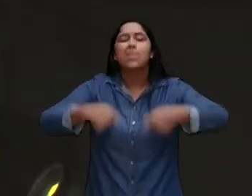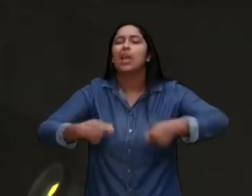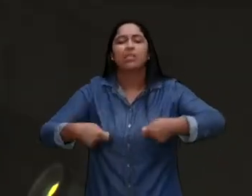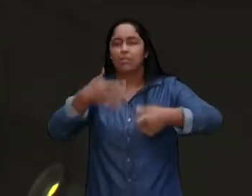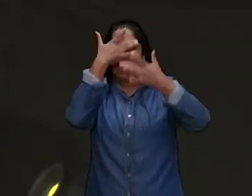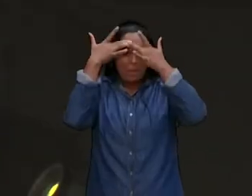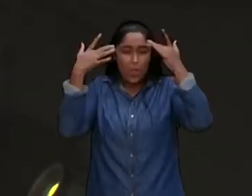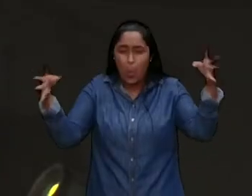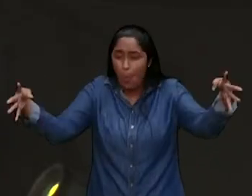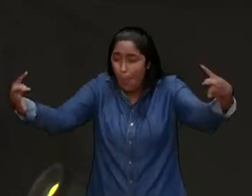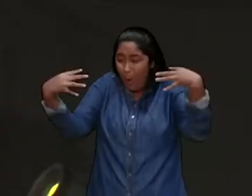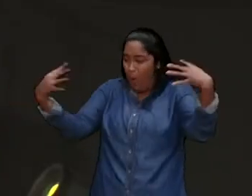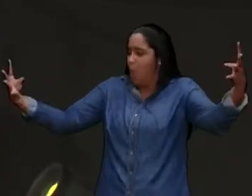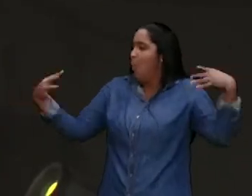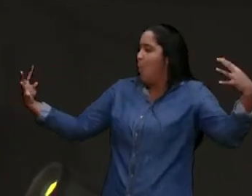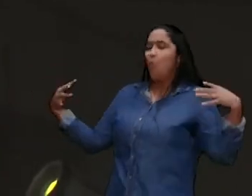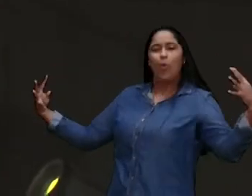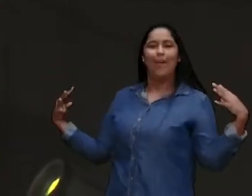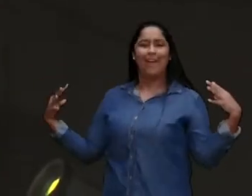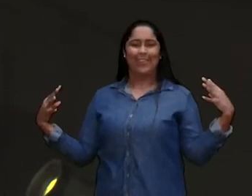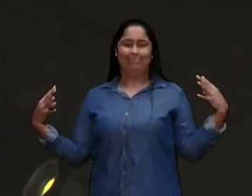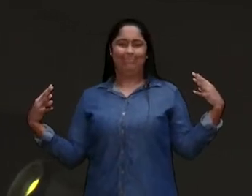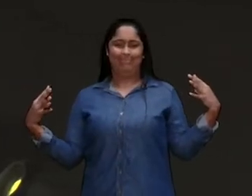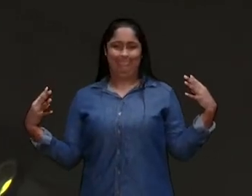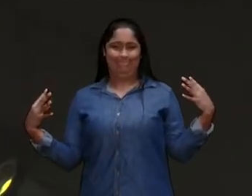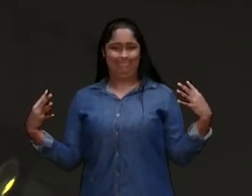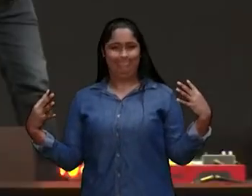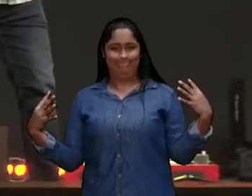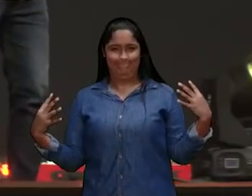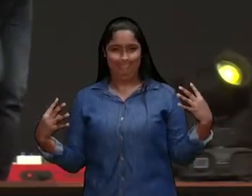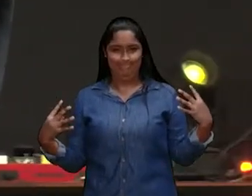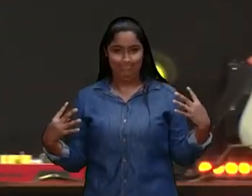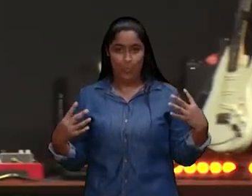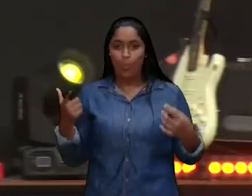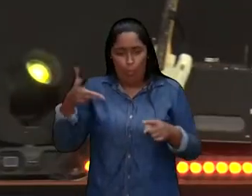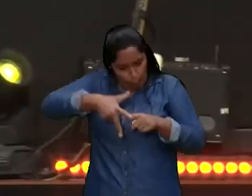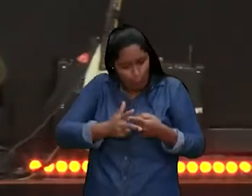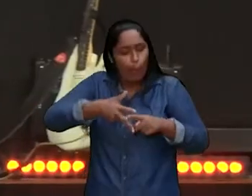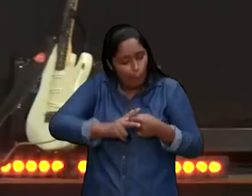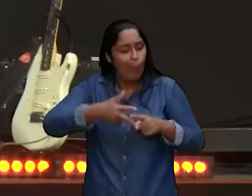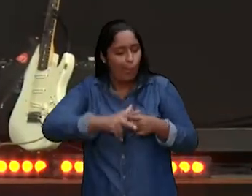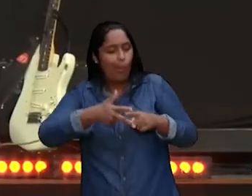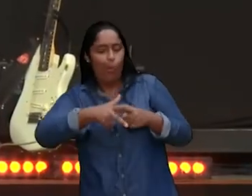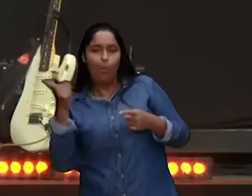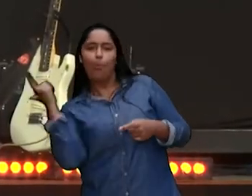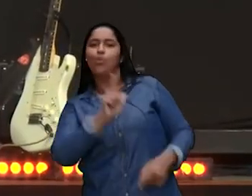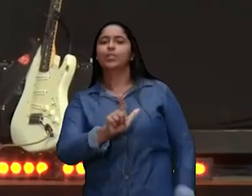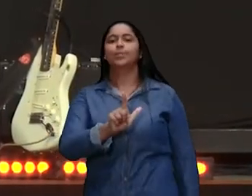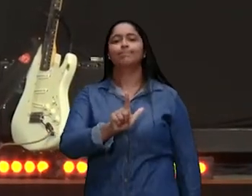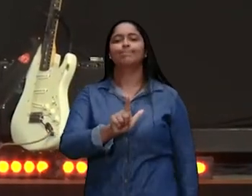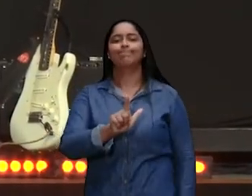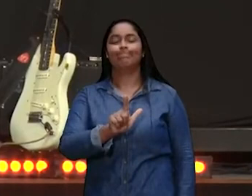precisamos endireitados mas sabe de uma coisa elas então nesses bancos e parece que horas são